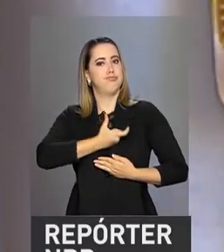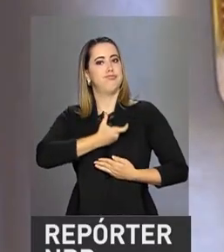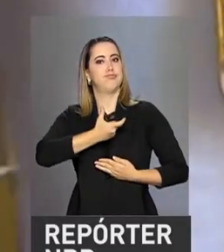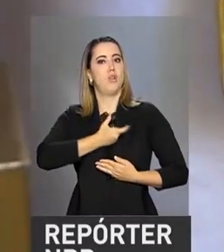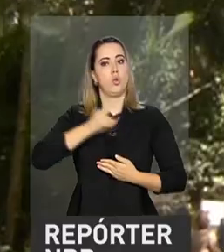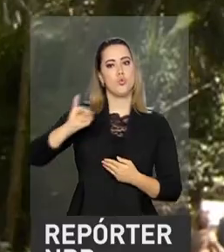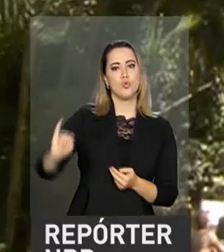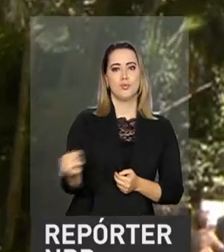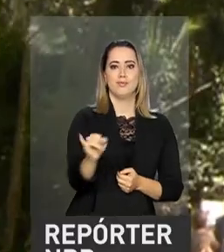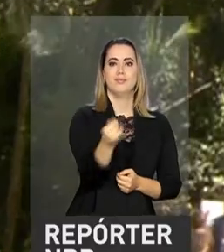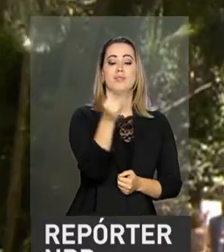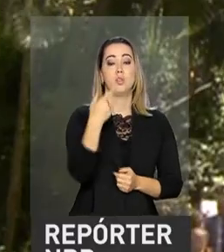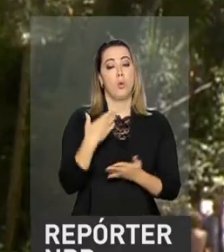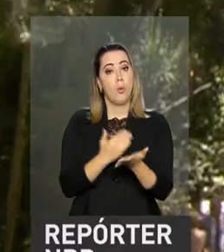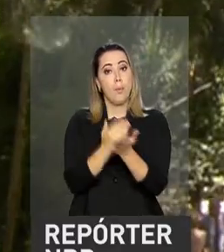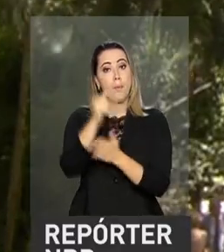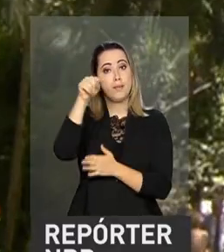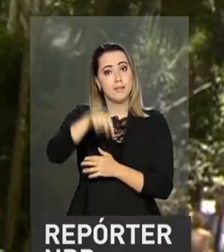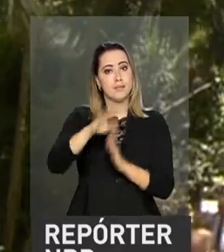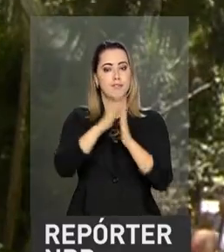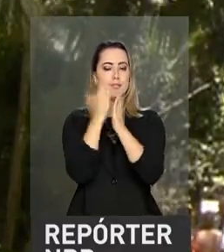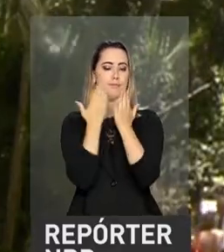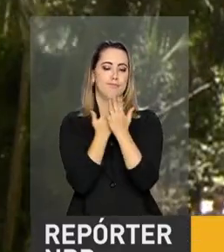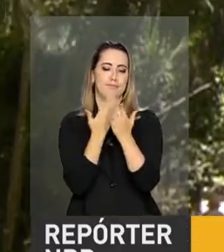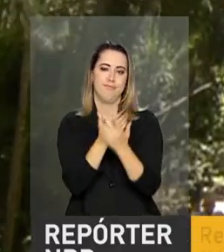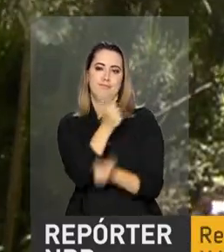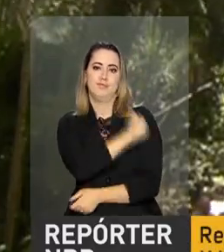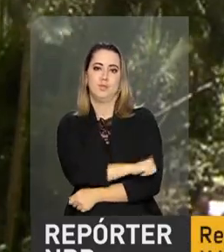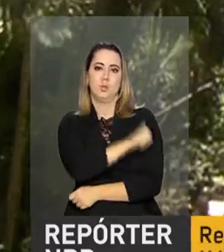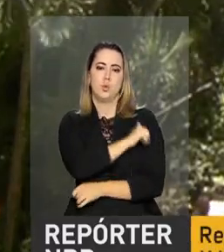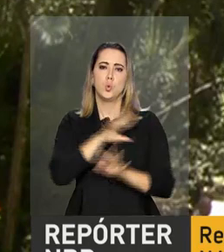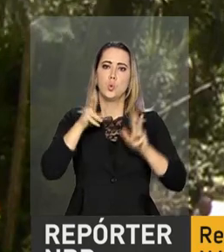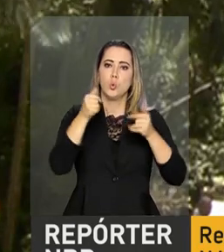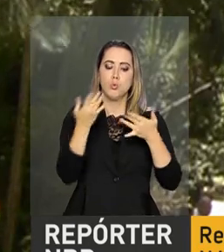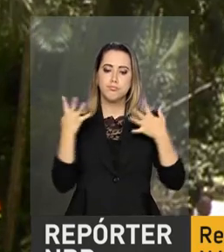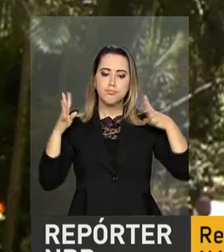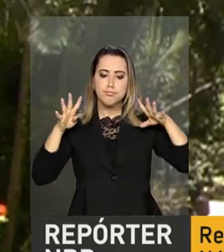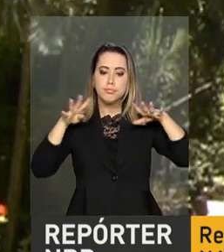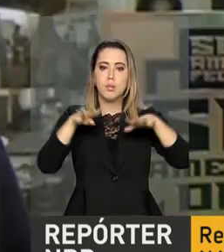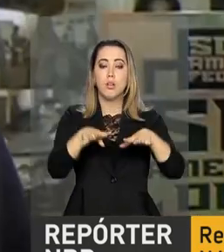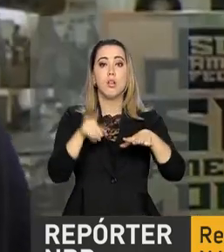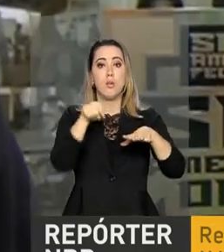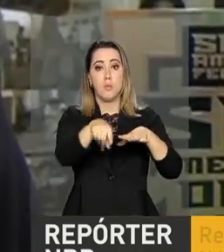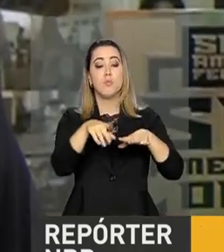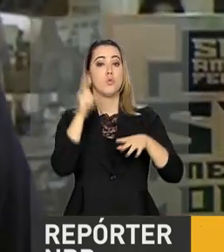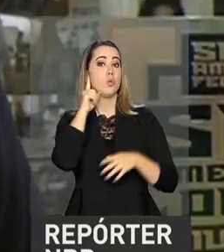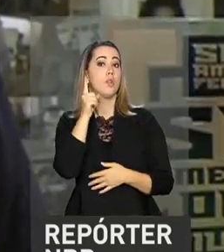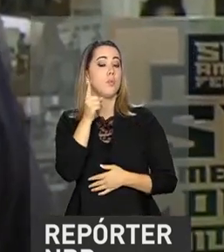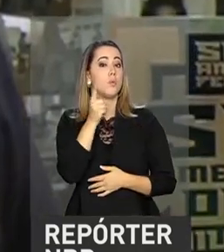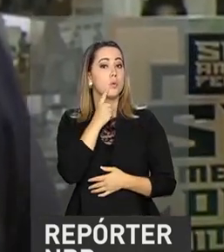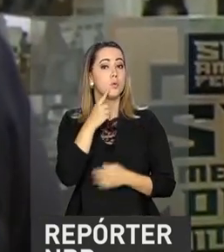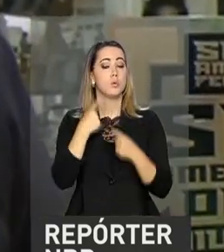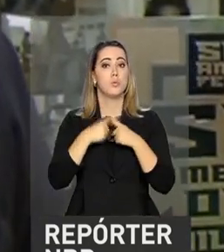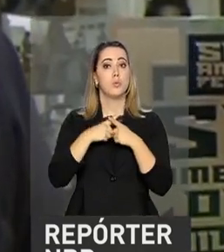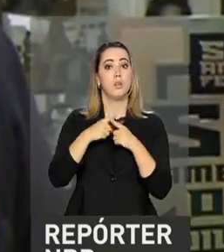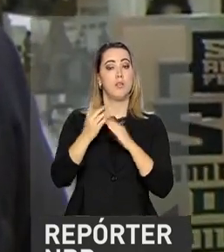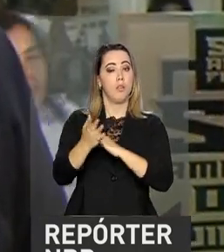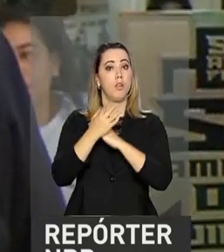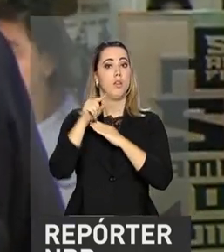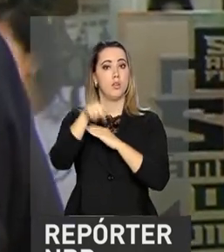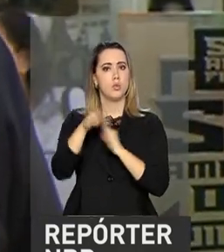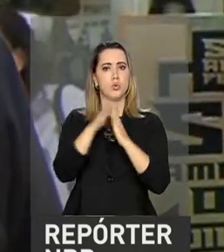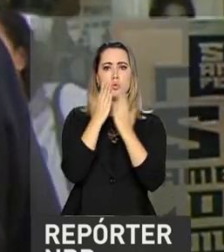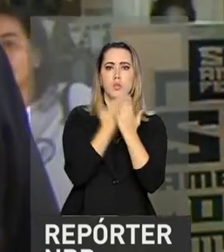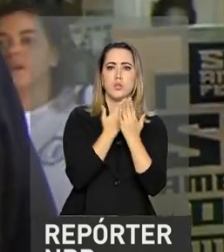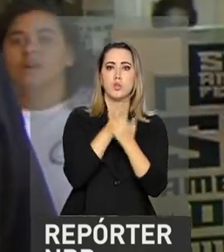pelo jiu-jitsu, começa neste colégio no Rio de Janeiro, totalmente voltado para surdos. Graças ao apoio que recebeu na escola,